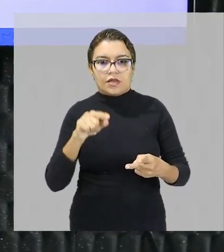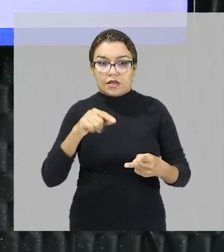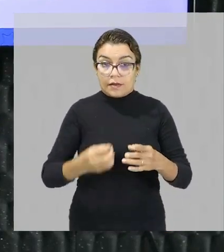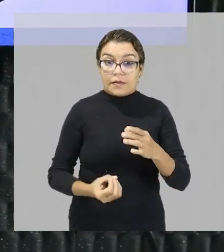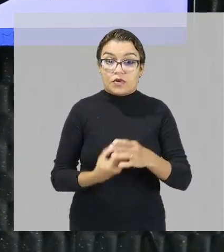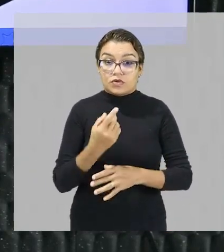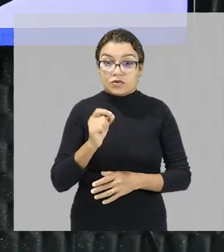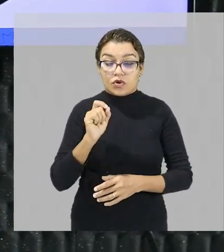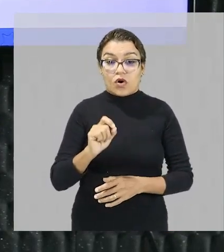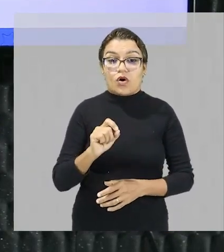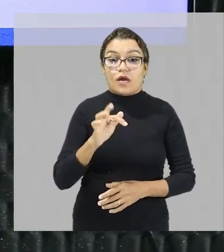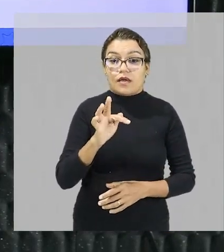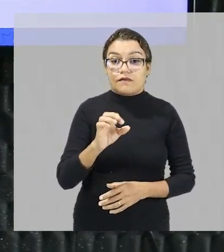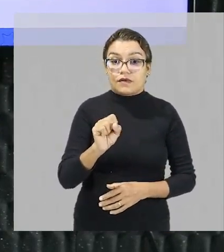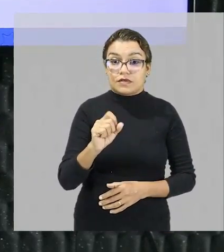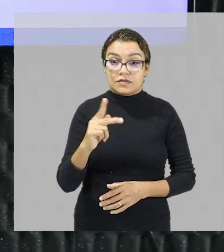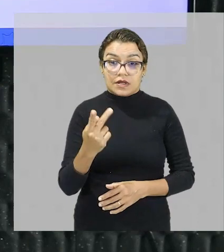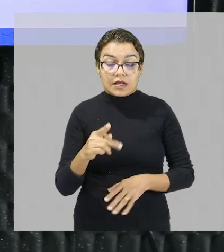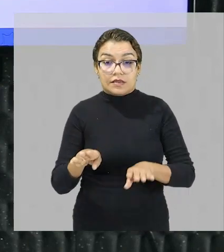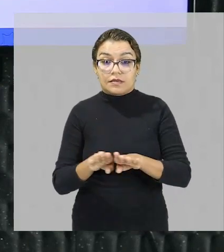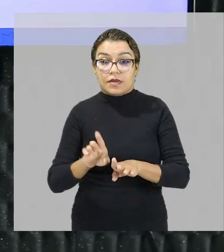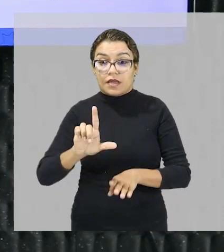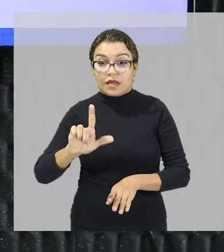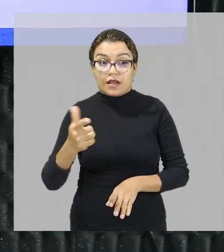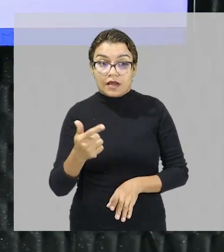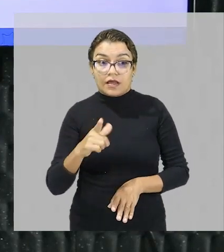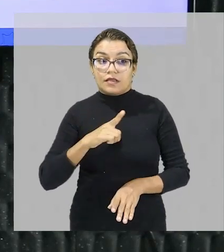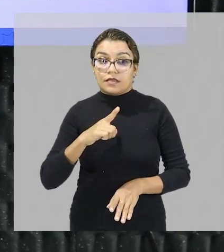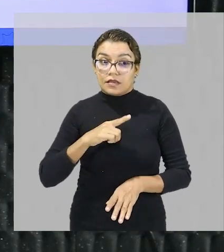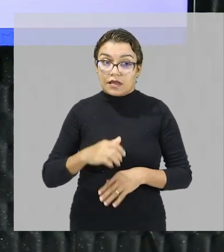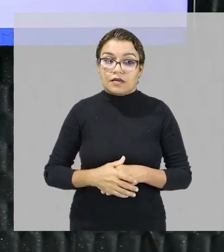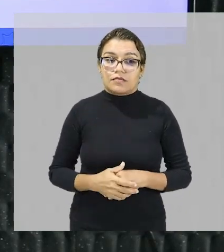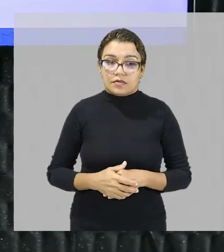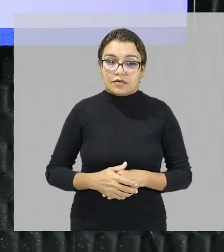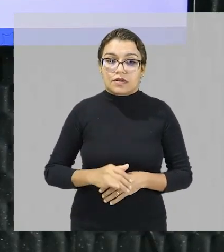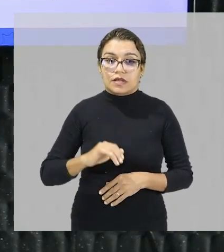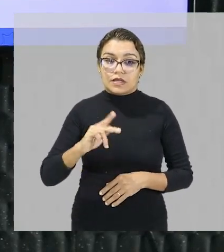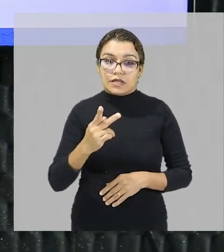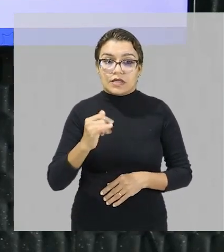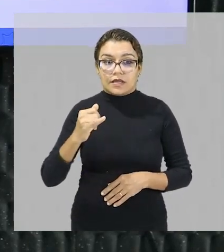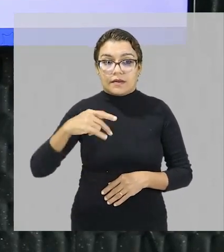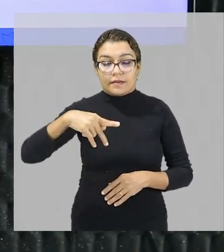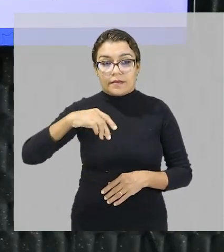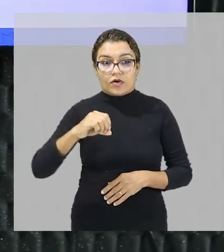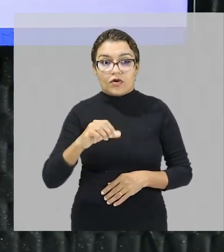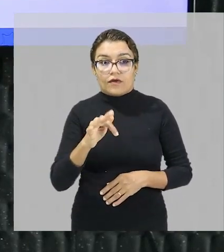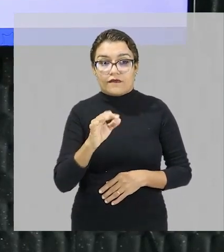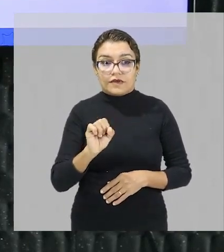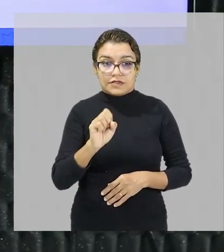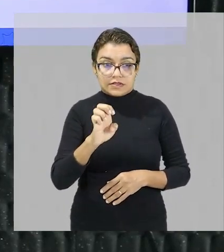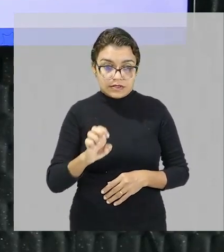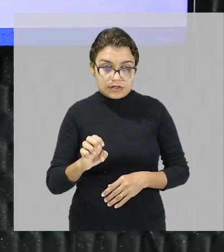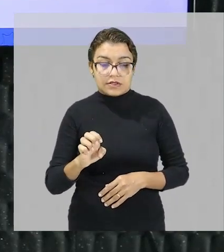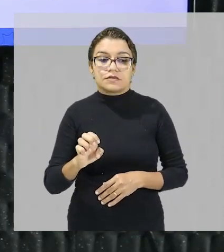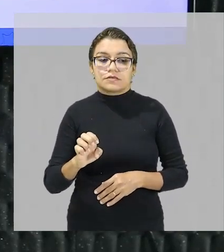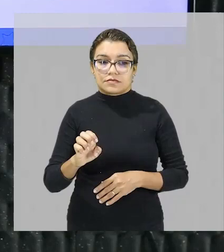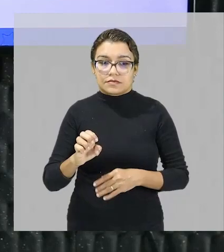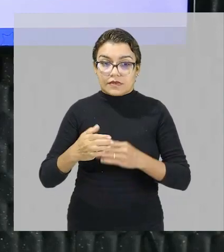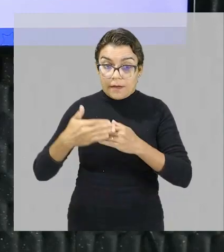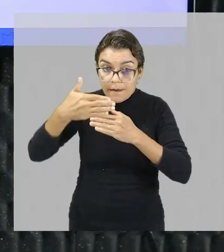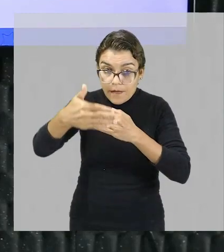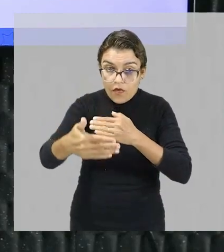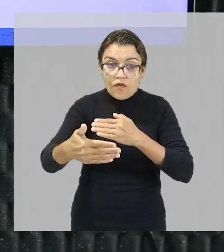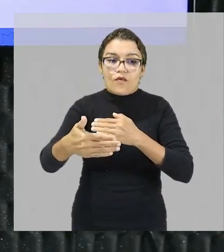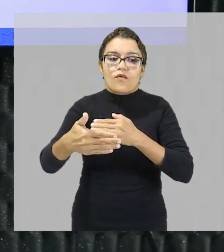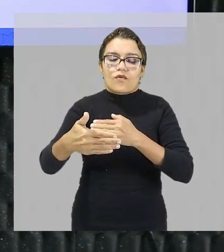pela adenohipófise. Nós temos a glândula hipófise, tá, gente? A porção anterior, que fica na frente da glândula